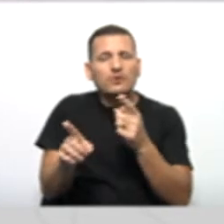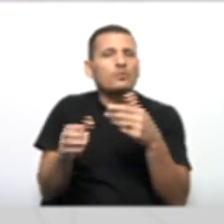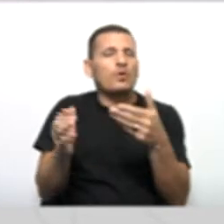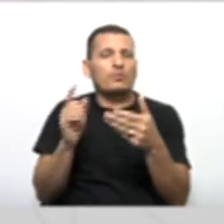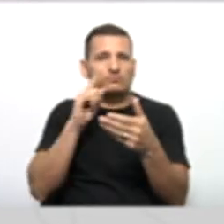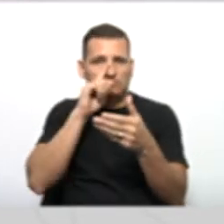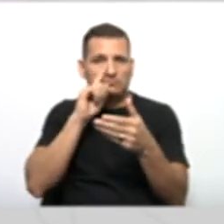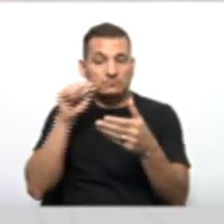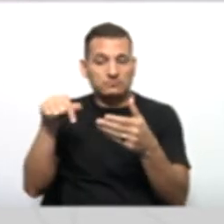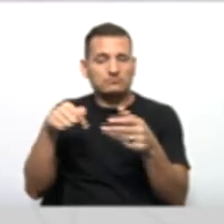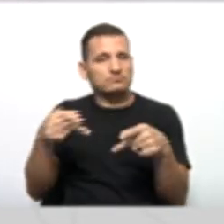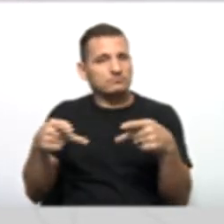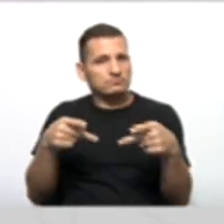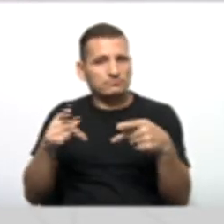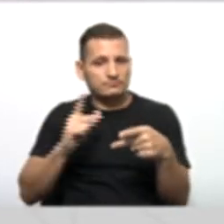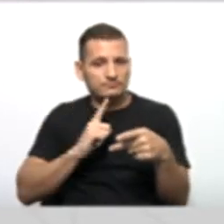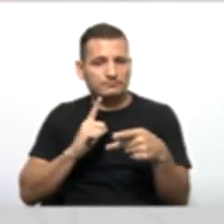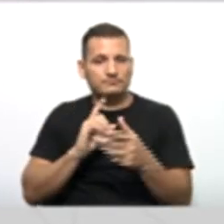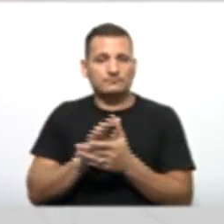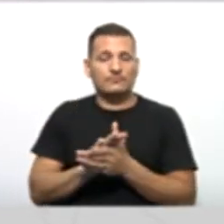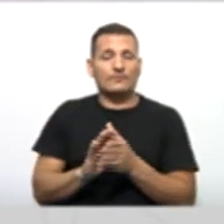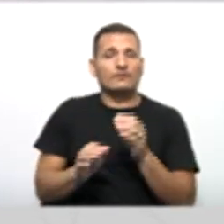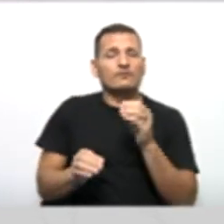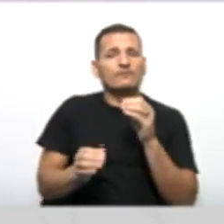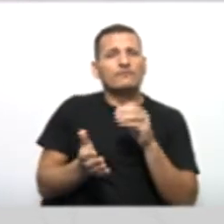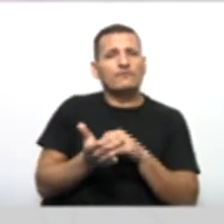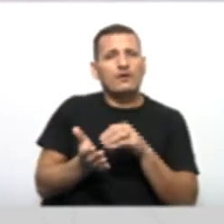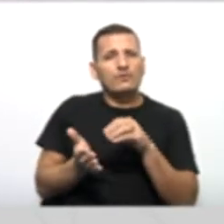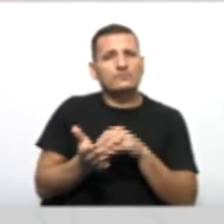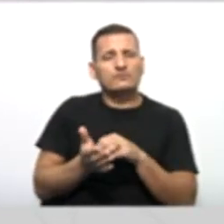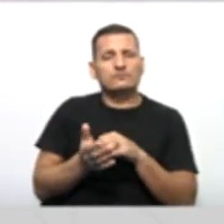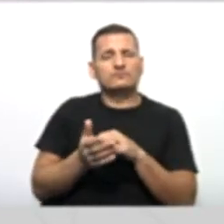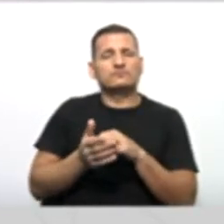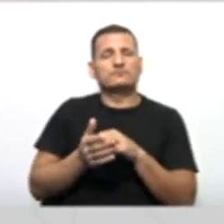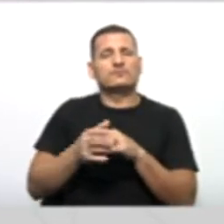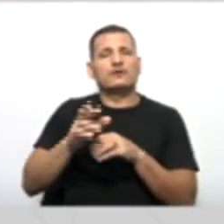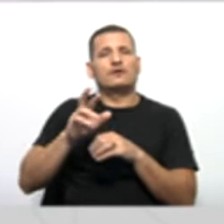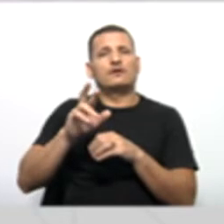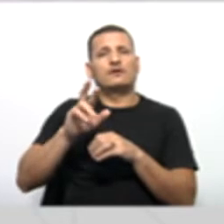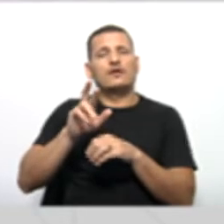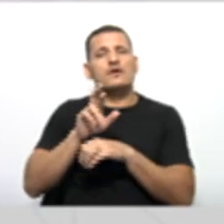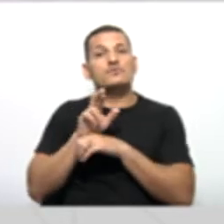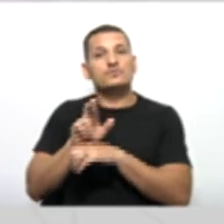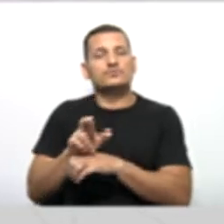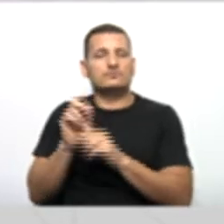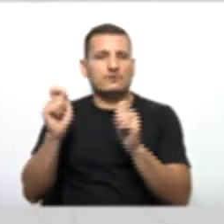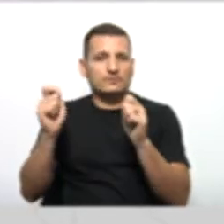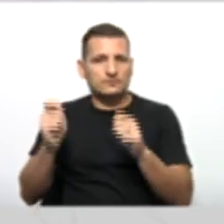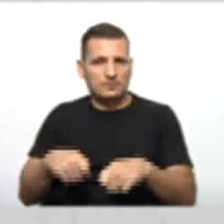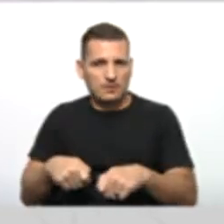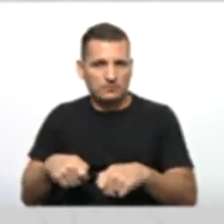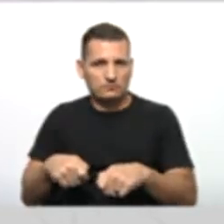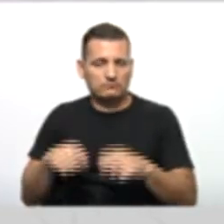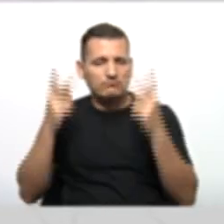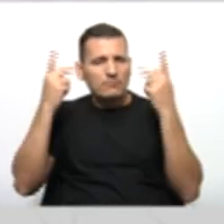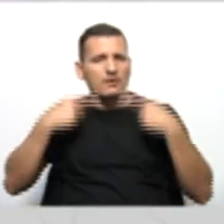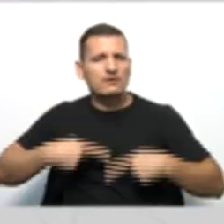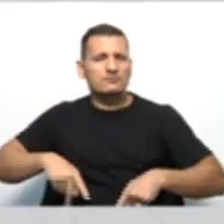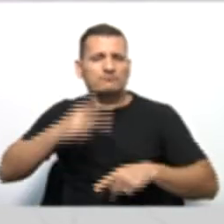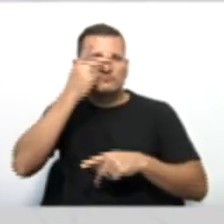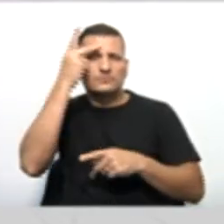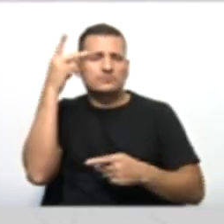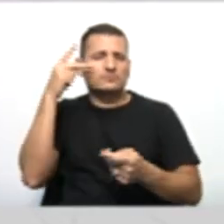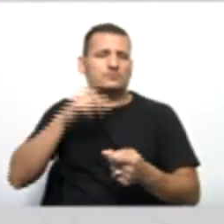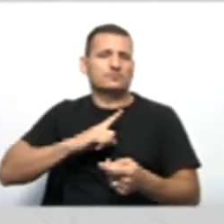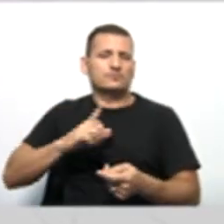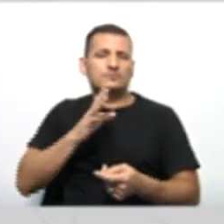tem esse meu projeto. Falta de recursos humanos capacitados e disponíveis para trabalhar no projeto. Pessoas que tenham conhecimento